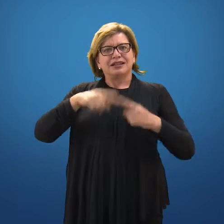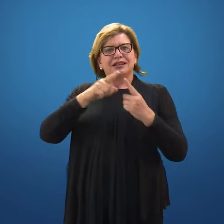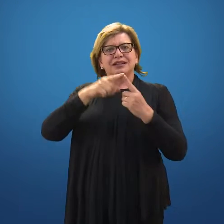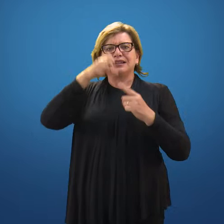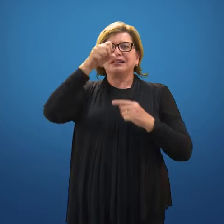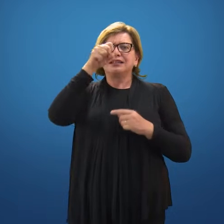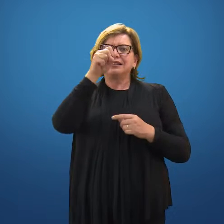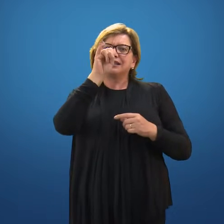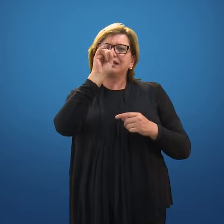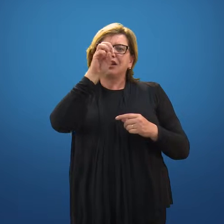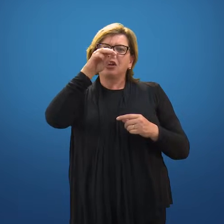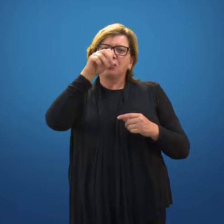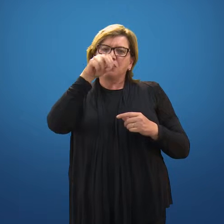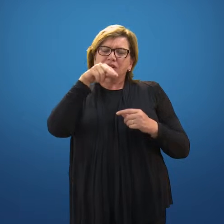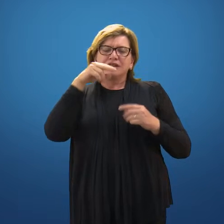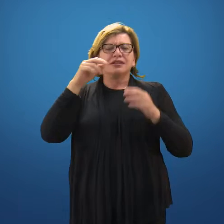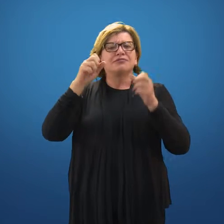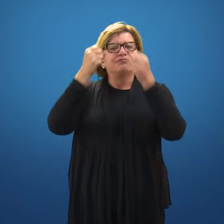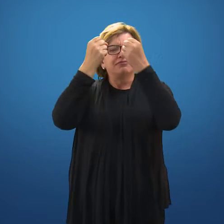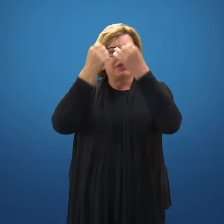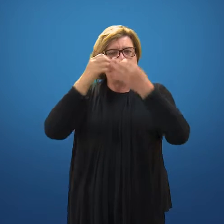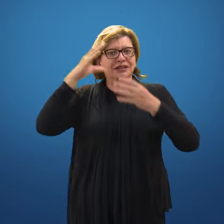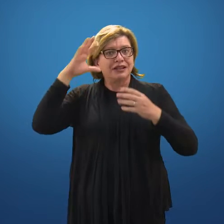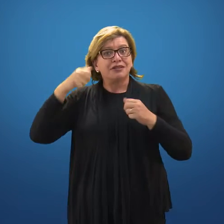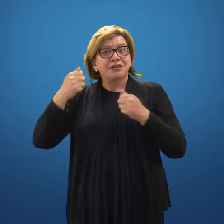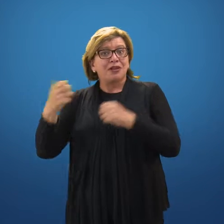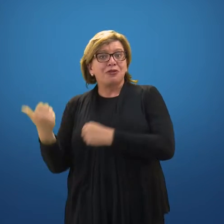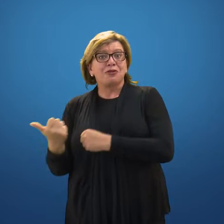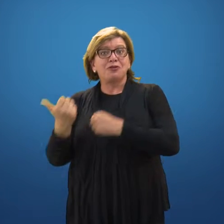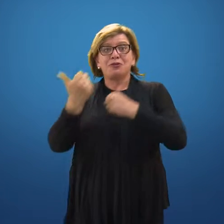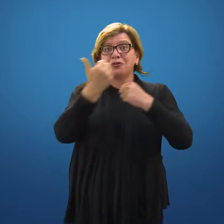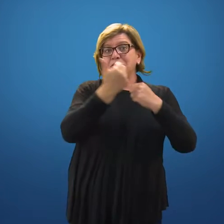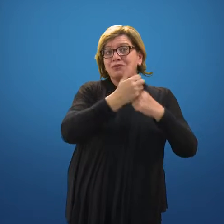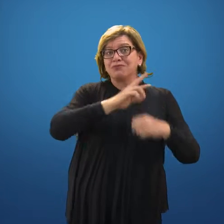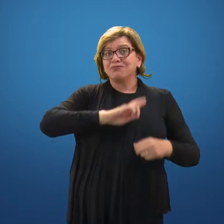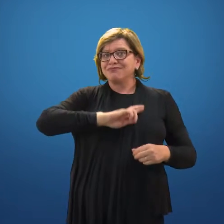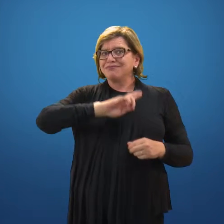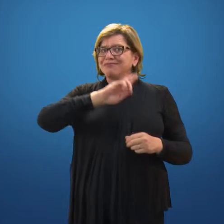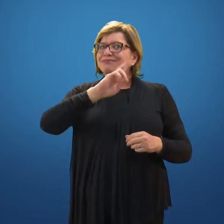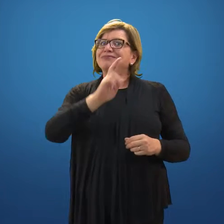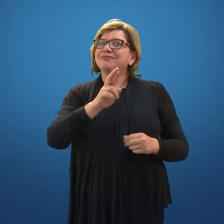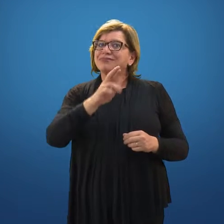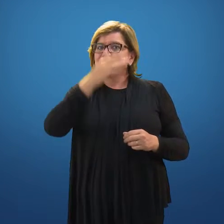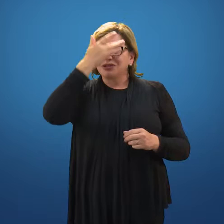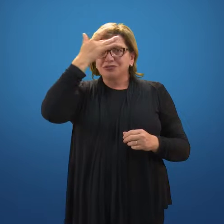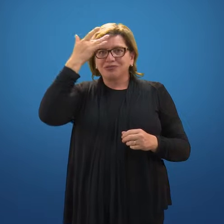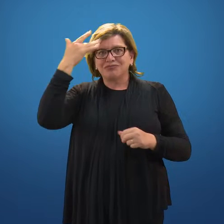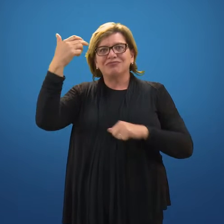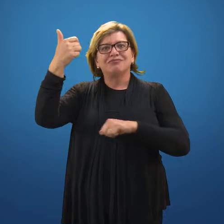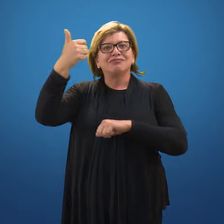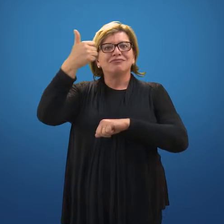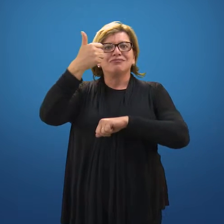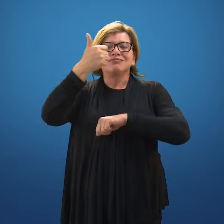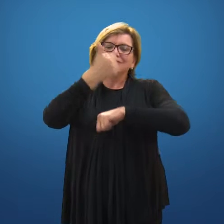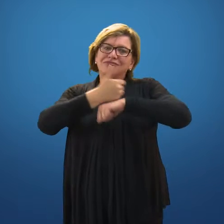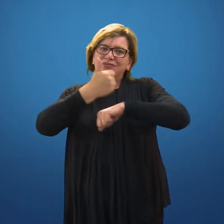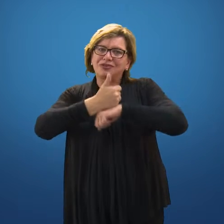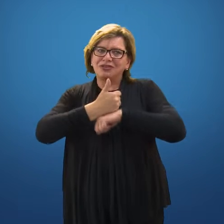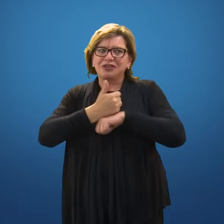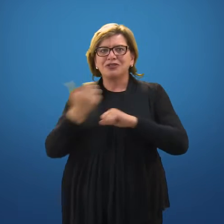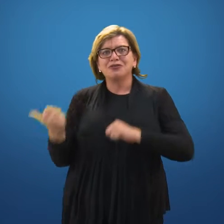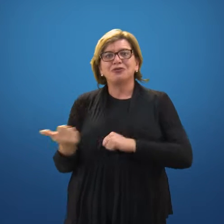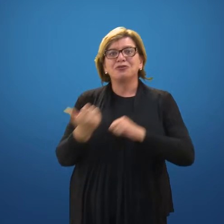que a ciência ela deve substituir a religião e os senhores feudais deveriam ser substituídos pelos